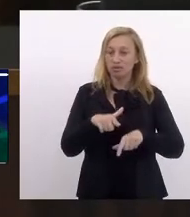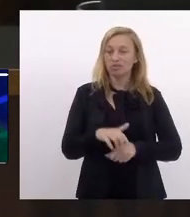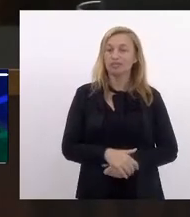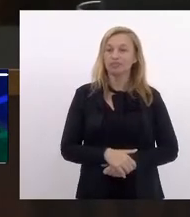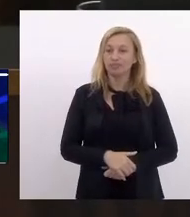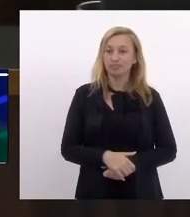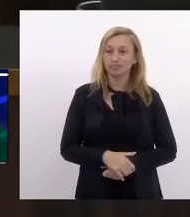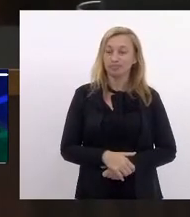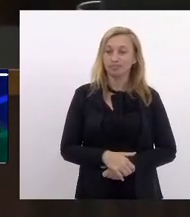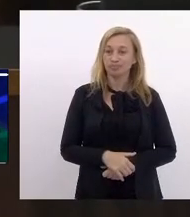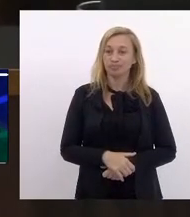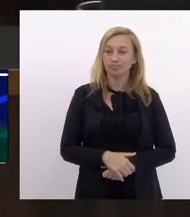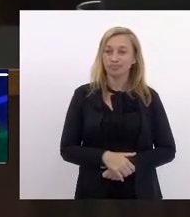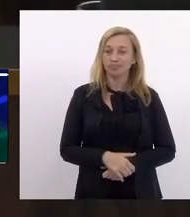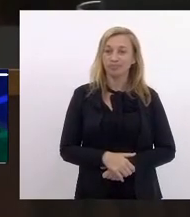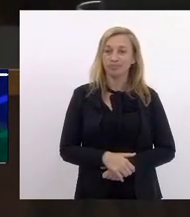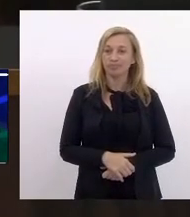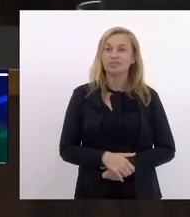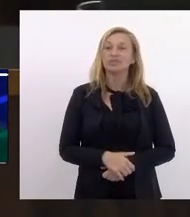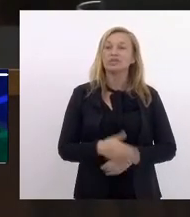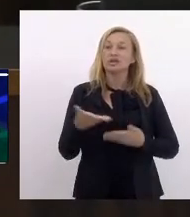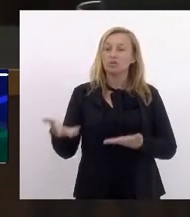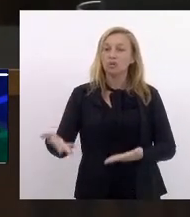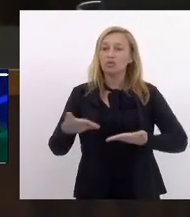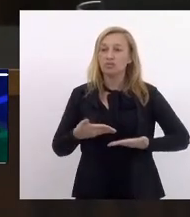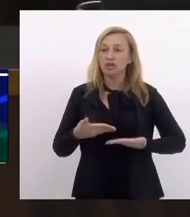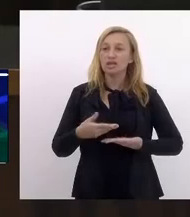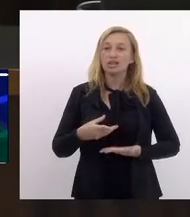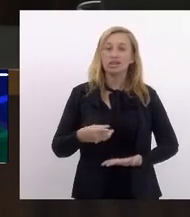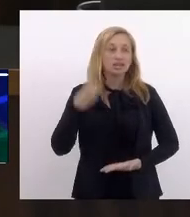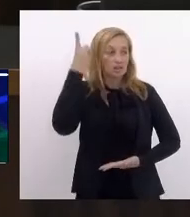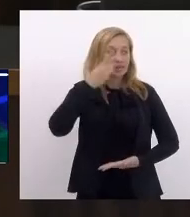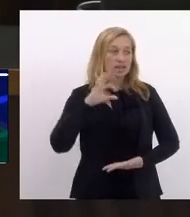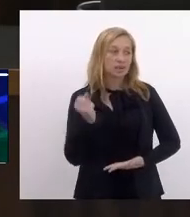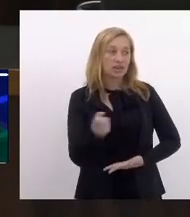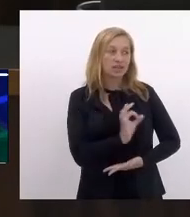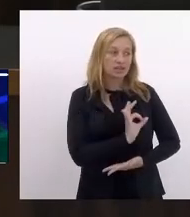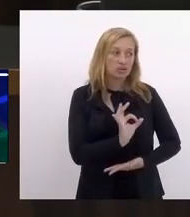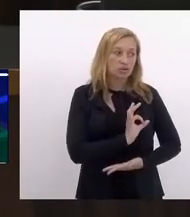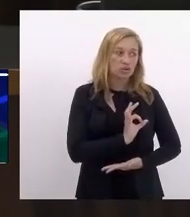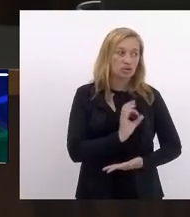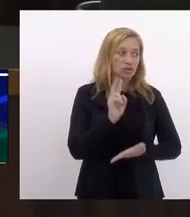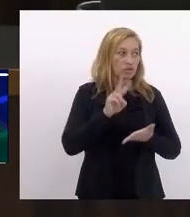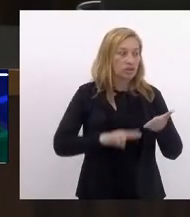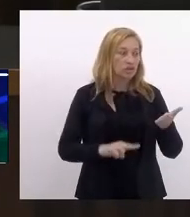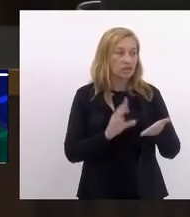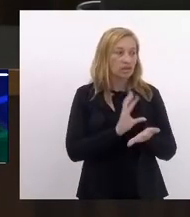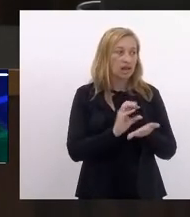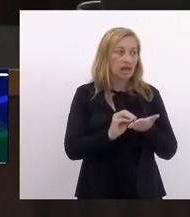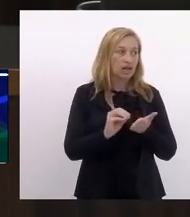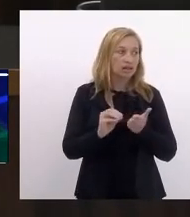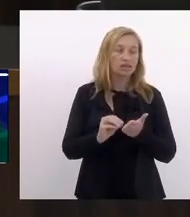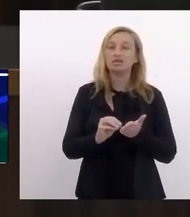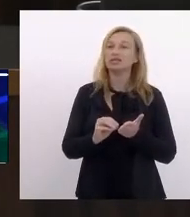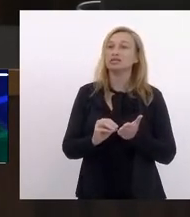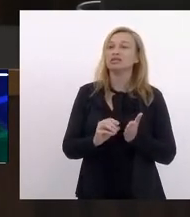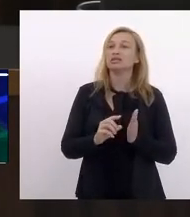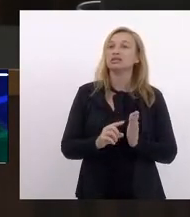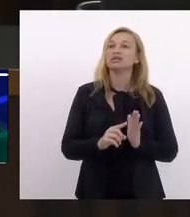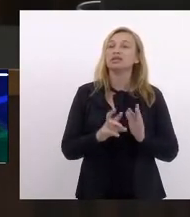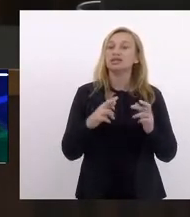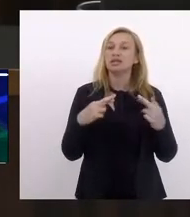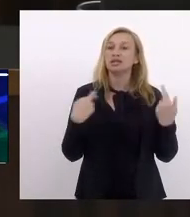Está aberta a sessão. A presidência convida a deputada Marta Rocha para fazer a leitura da ata da sessão